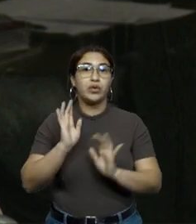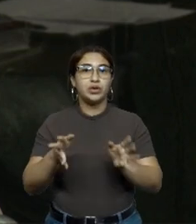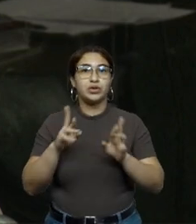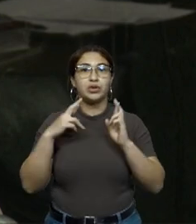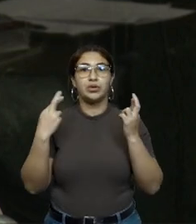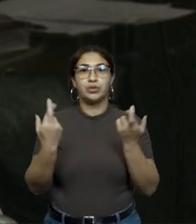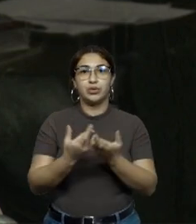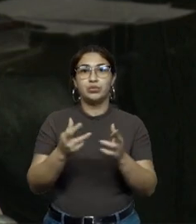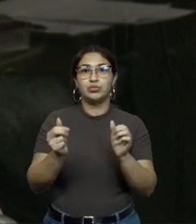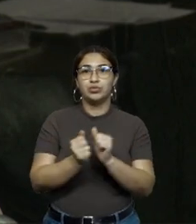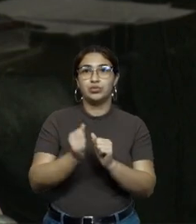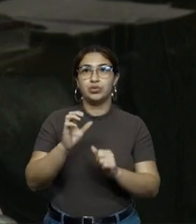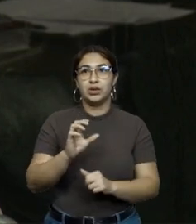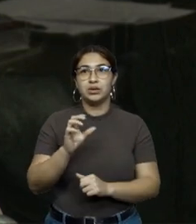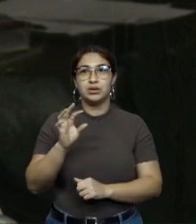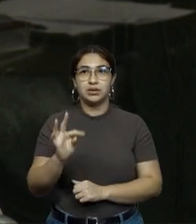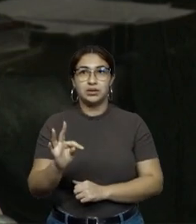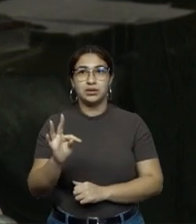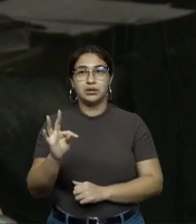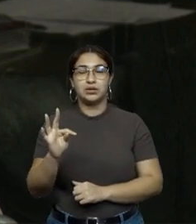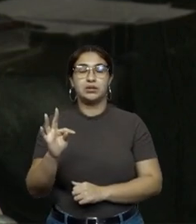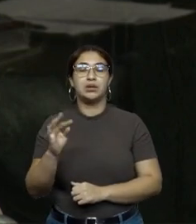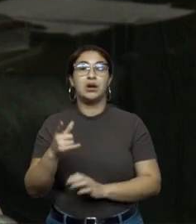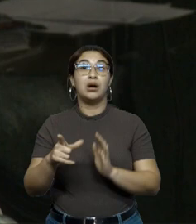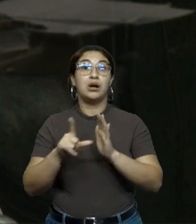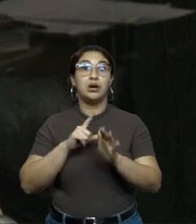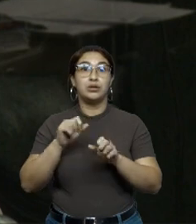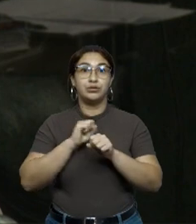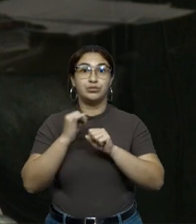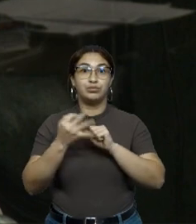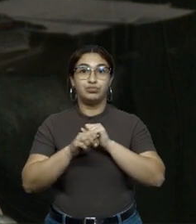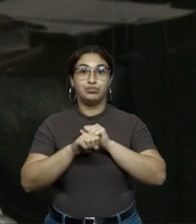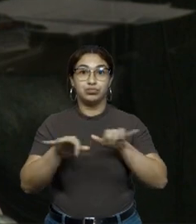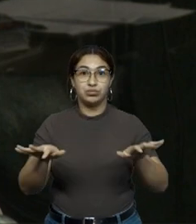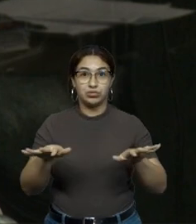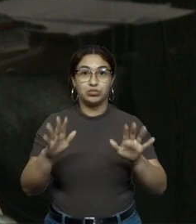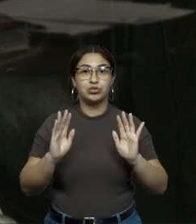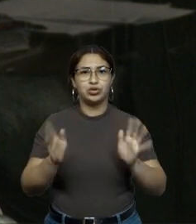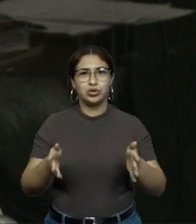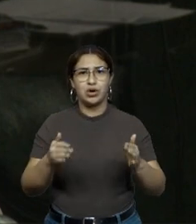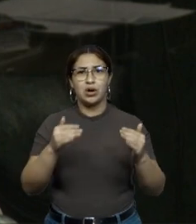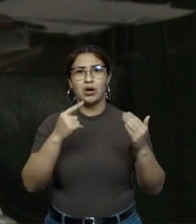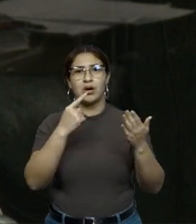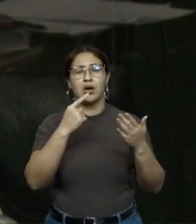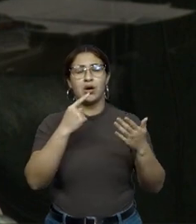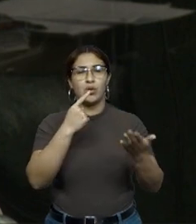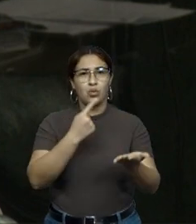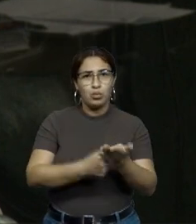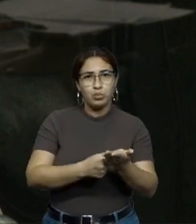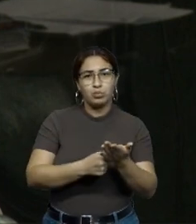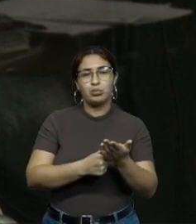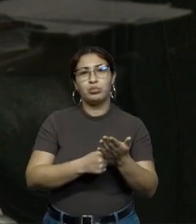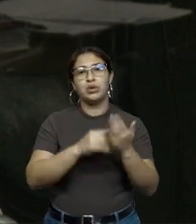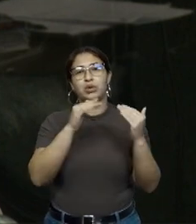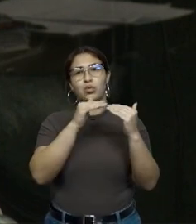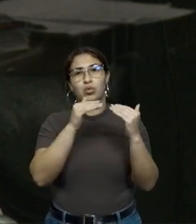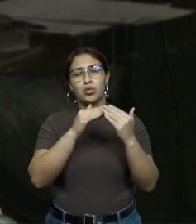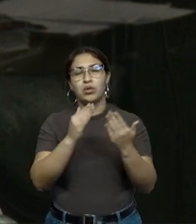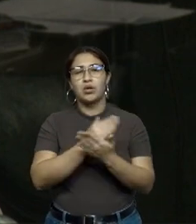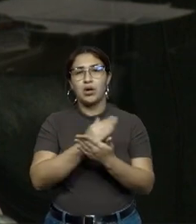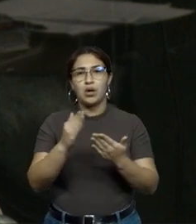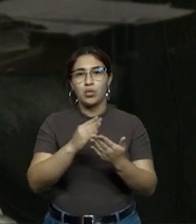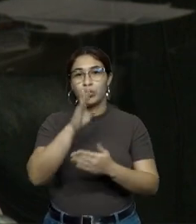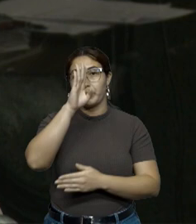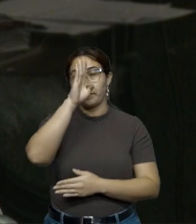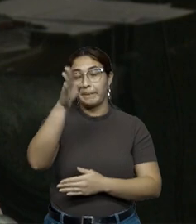nossa nossa Regional antes da academia ainda e já deliberamos alguns pontos né sobre essa lei do ACP os pontos principais